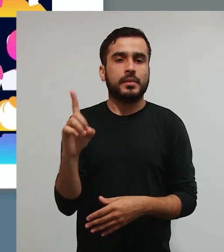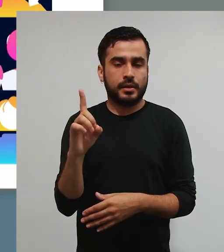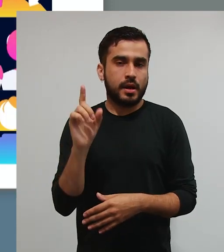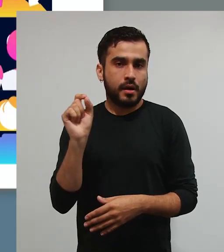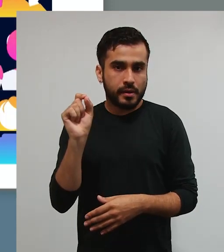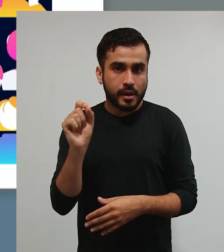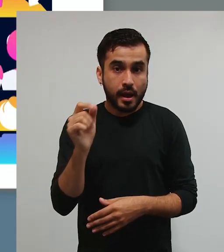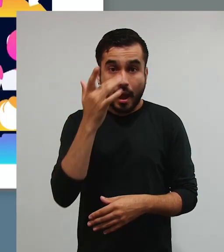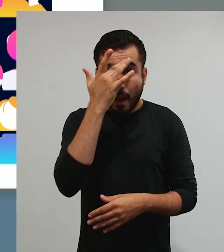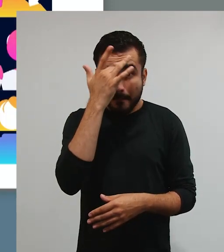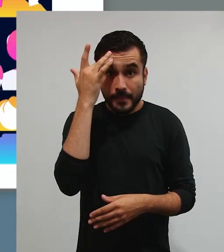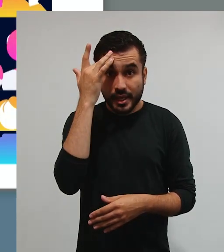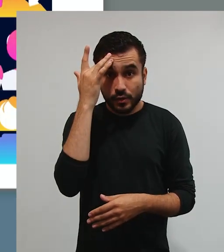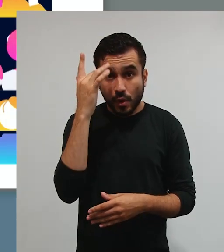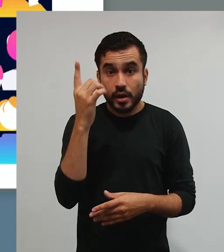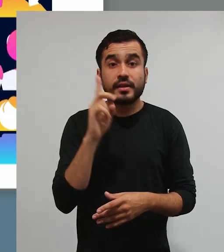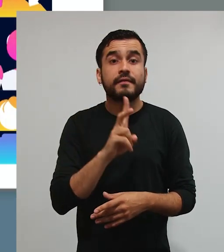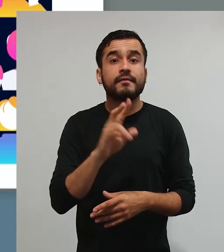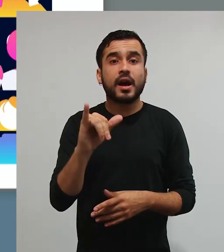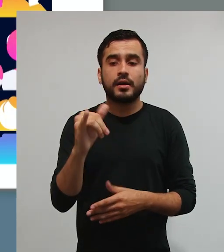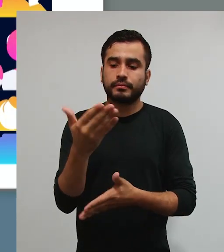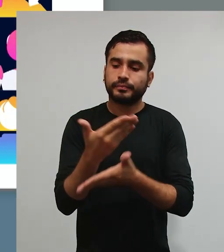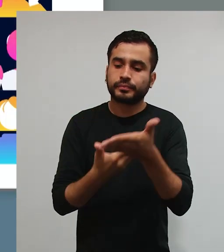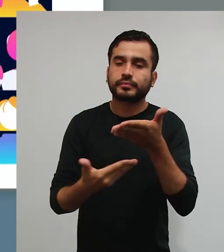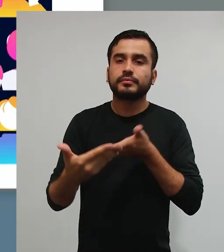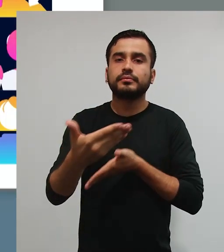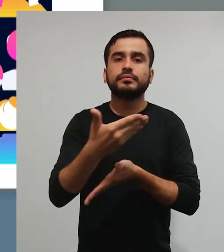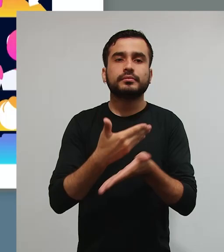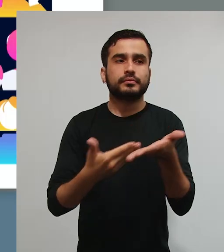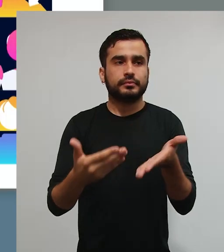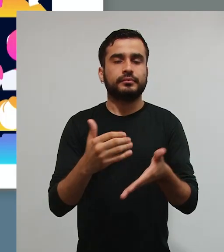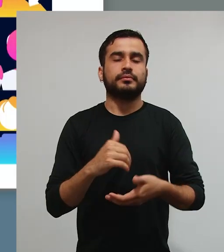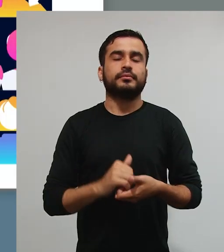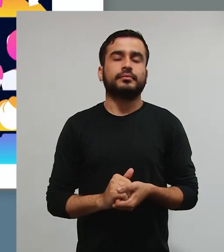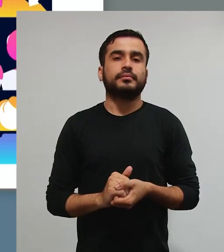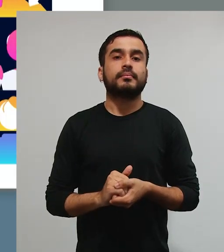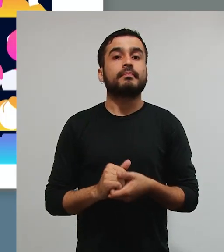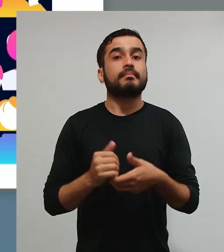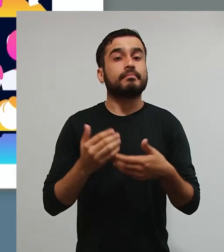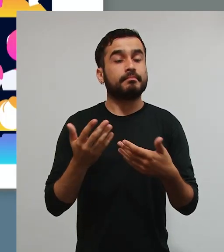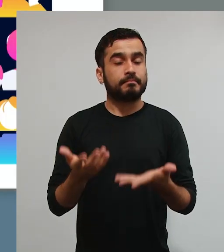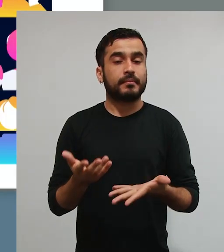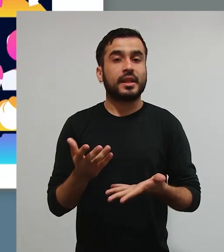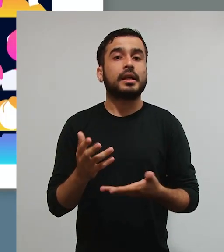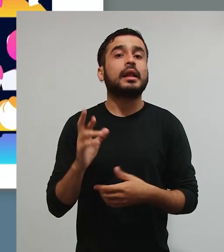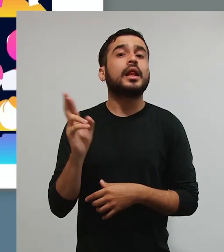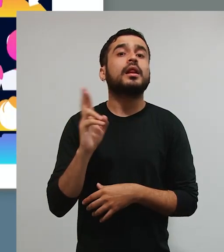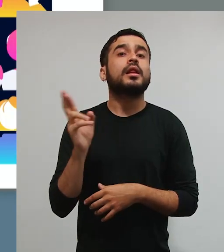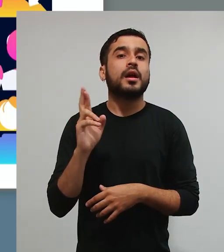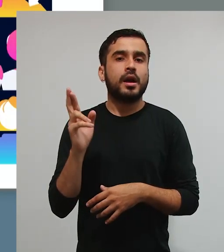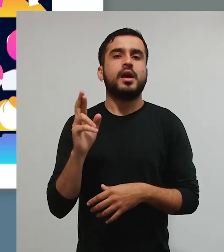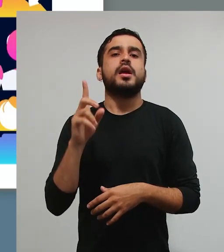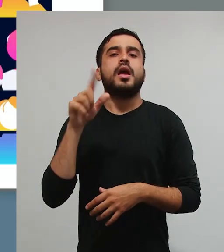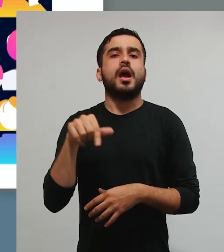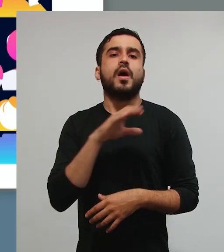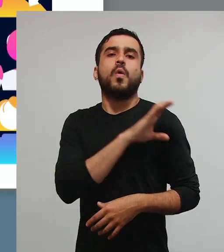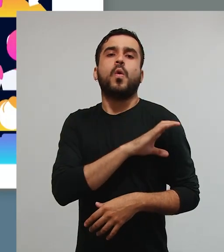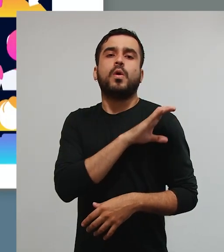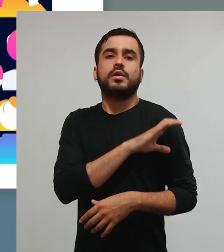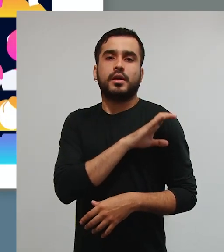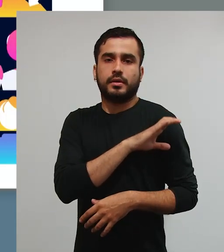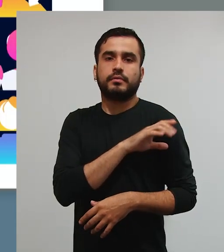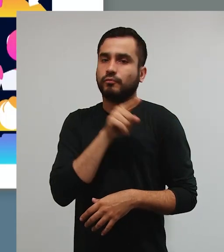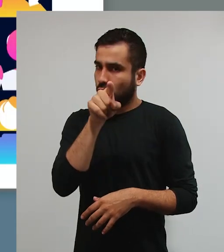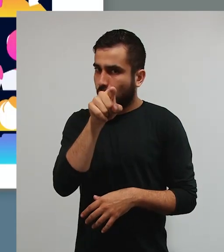gestão com as quais vocês farão o circuito de visitas, tá? Quem coordena o grupo